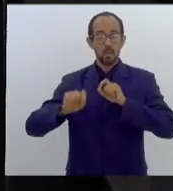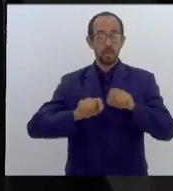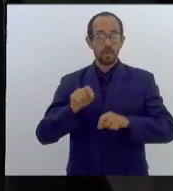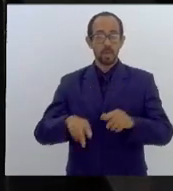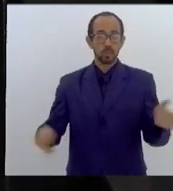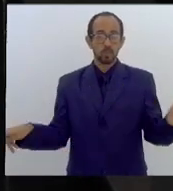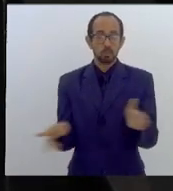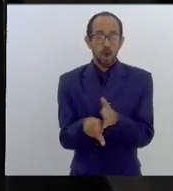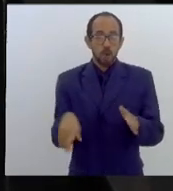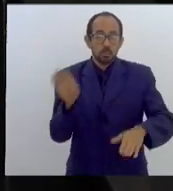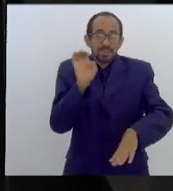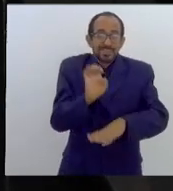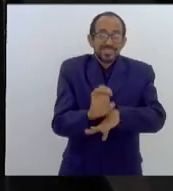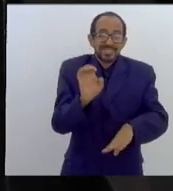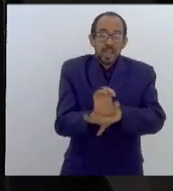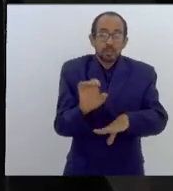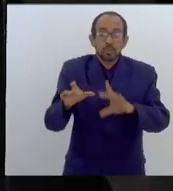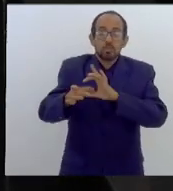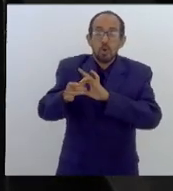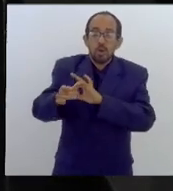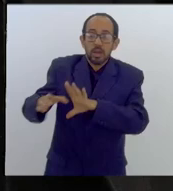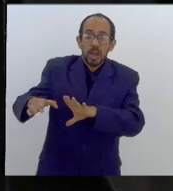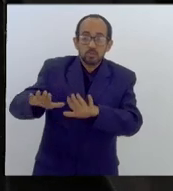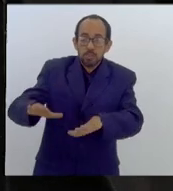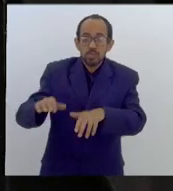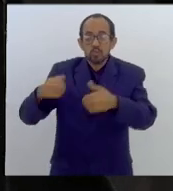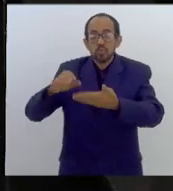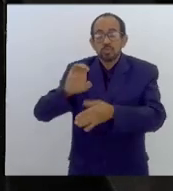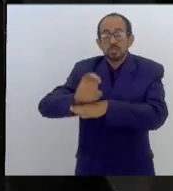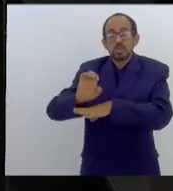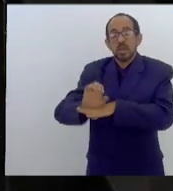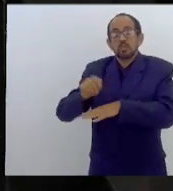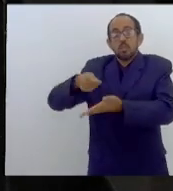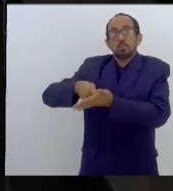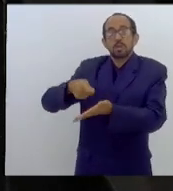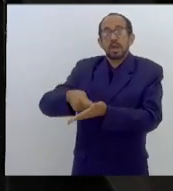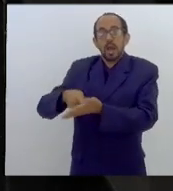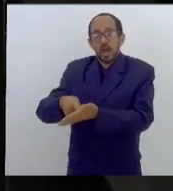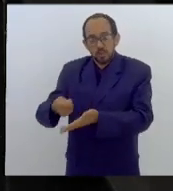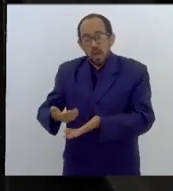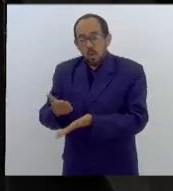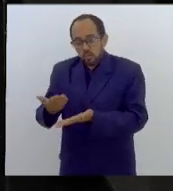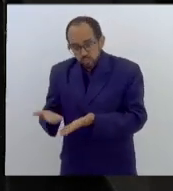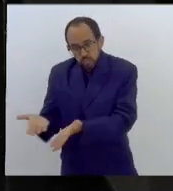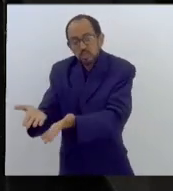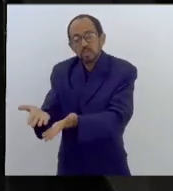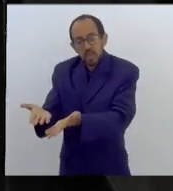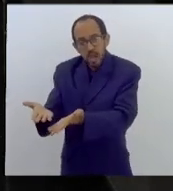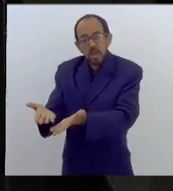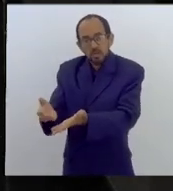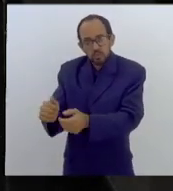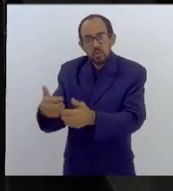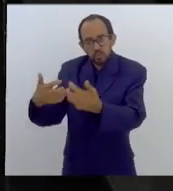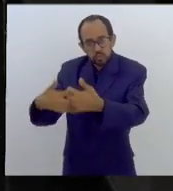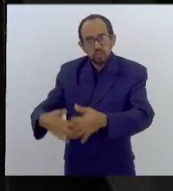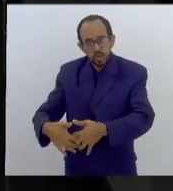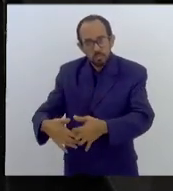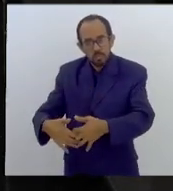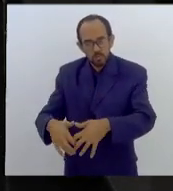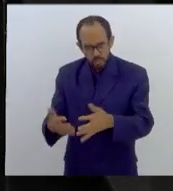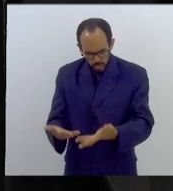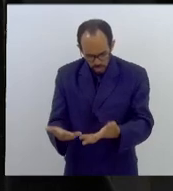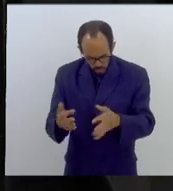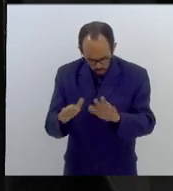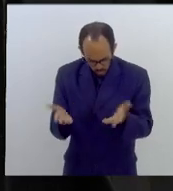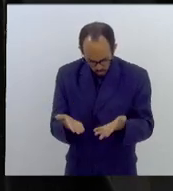mas o Estado tem, sim, a responsabilidade de prover o seu funcionamento. Por isso, faço aqui essa manifestação. E quero concluir,